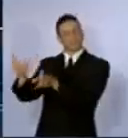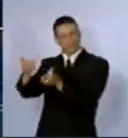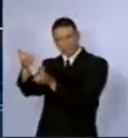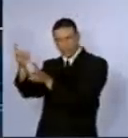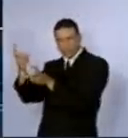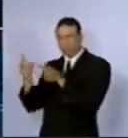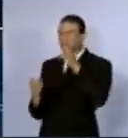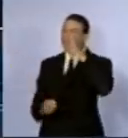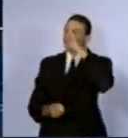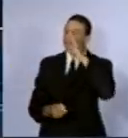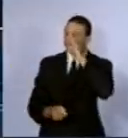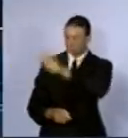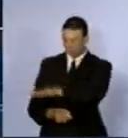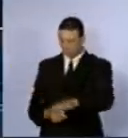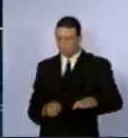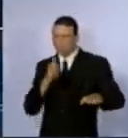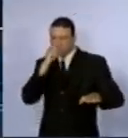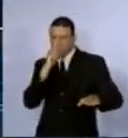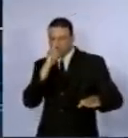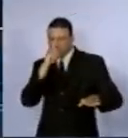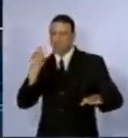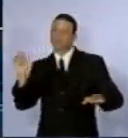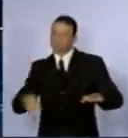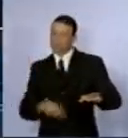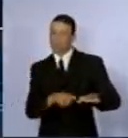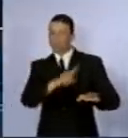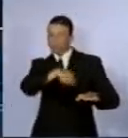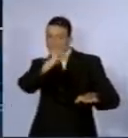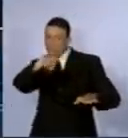para cânceres infantis. Vocês podem ver aqui que é elevado